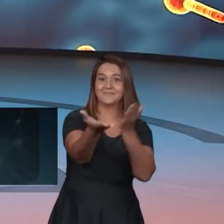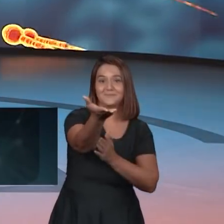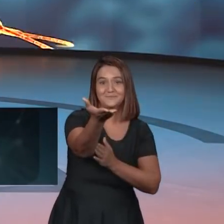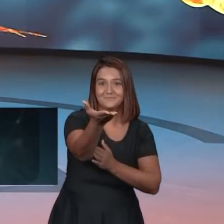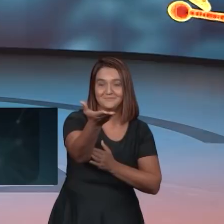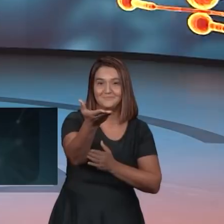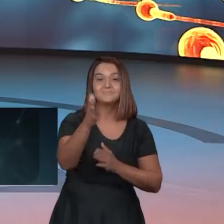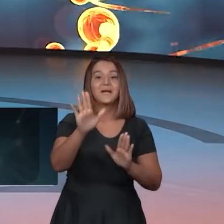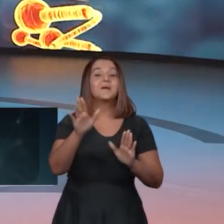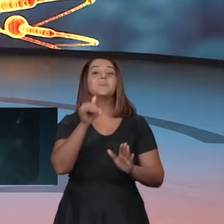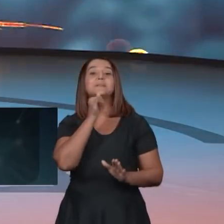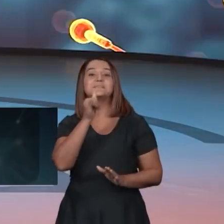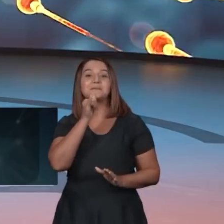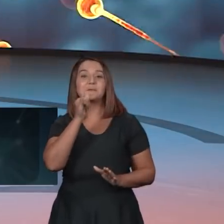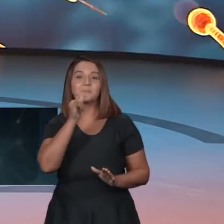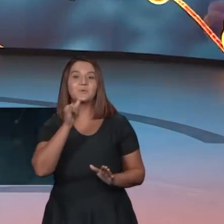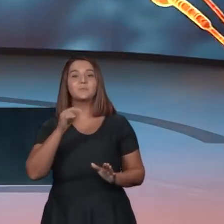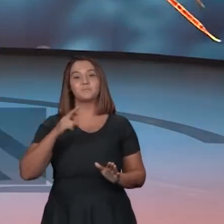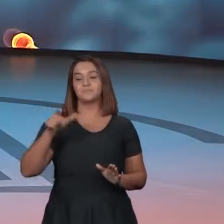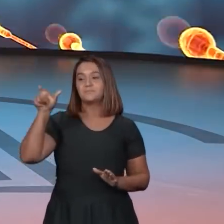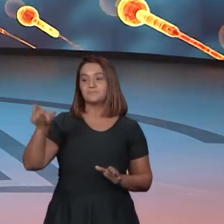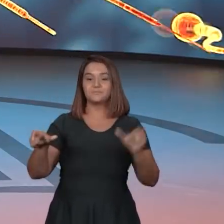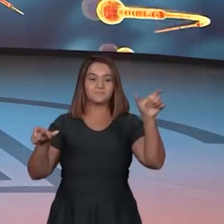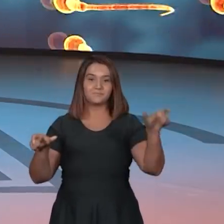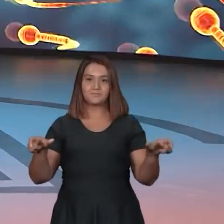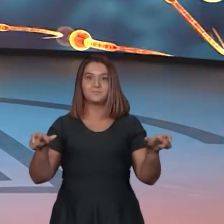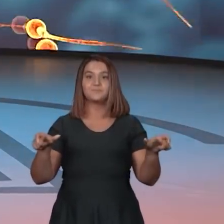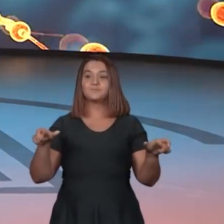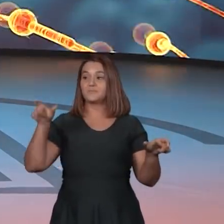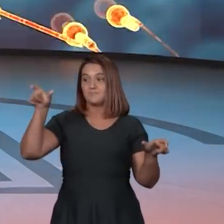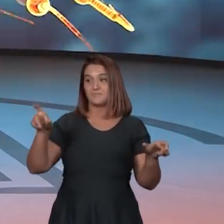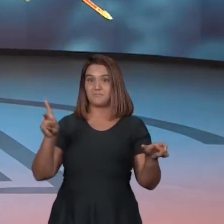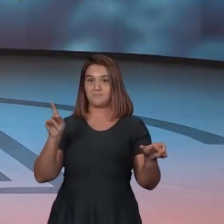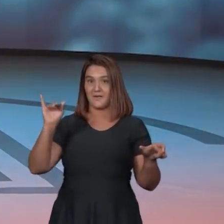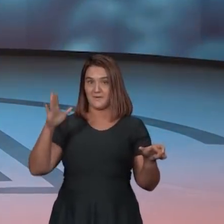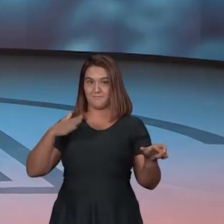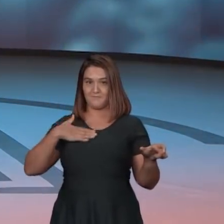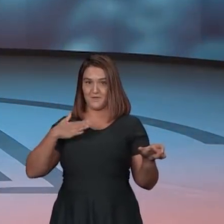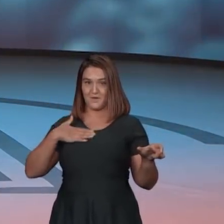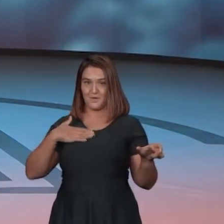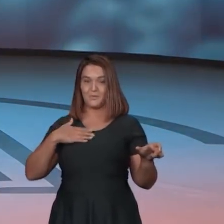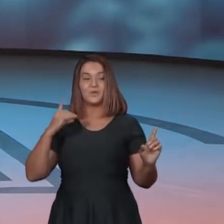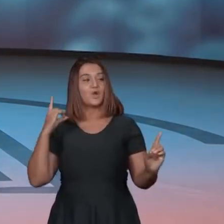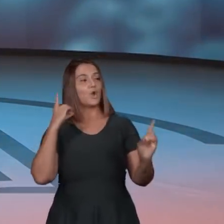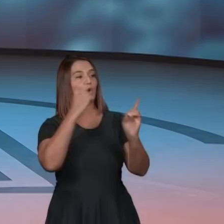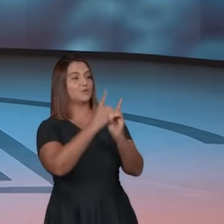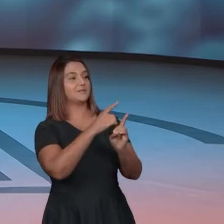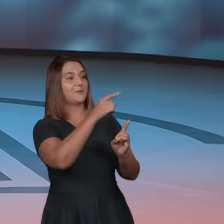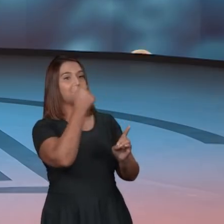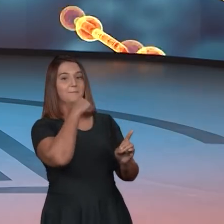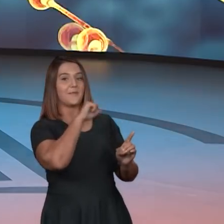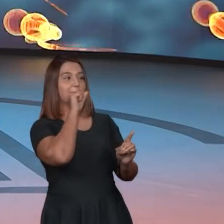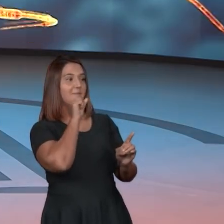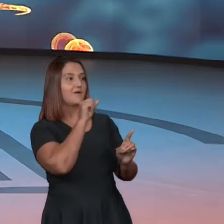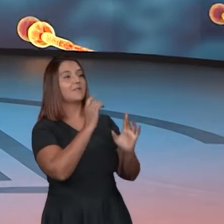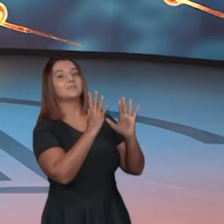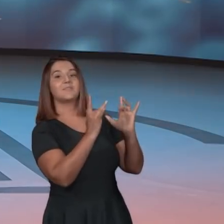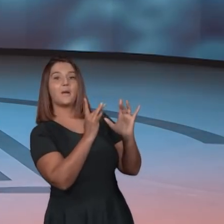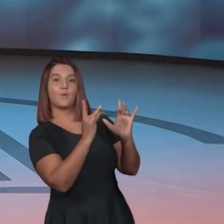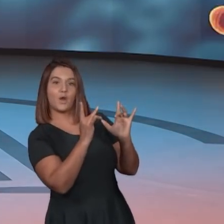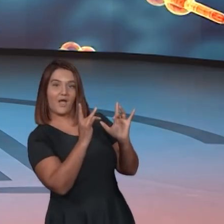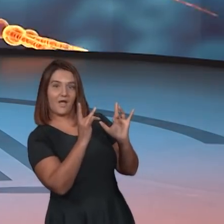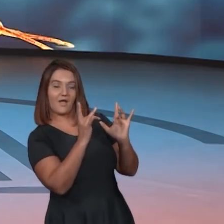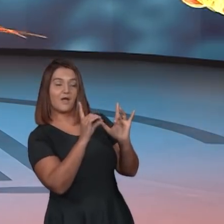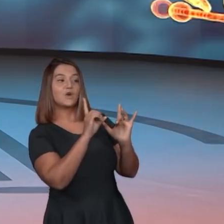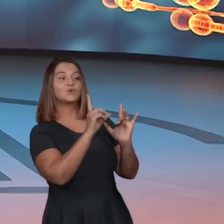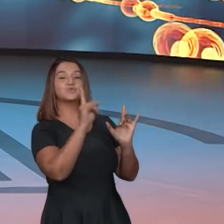chance matemática nesse universo de 4 bilhões, o seu pai encontrar com a sua mãe, namorar, e um dia